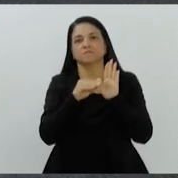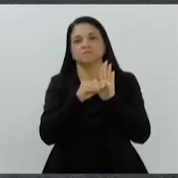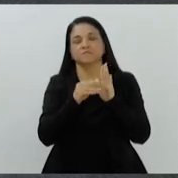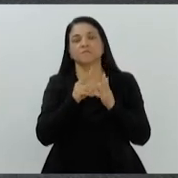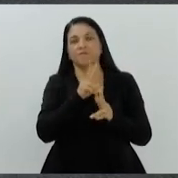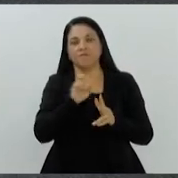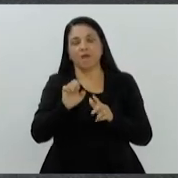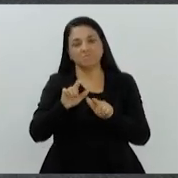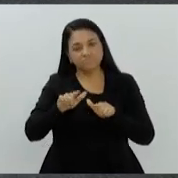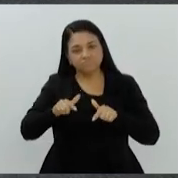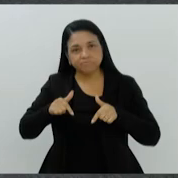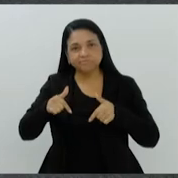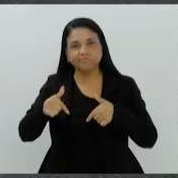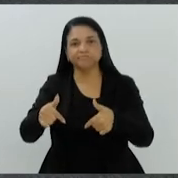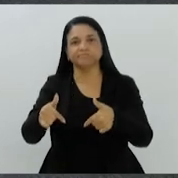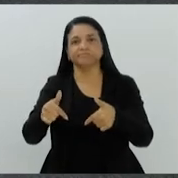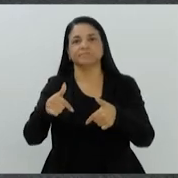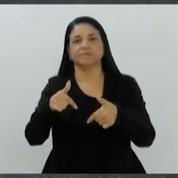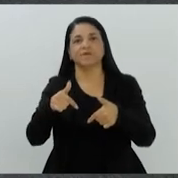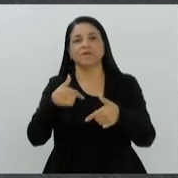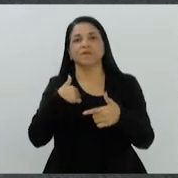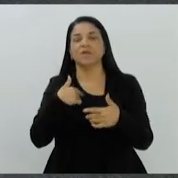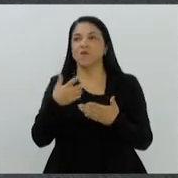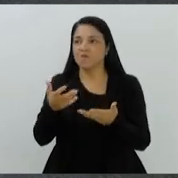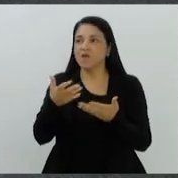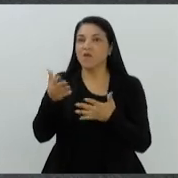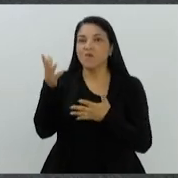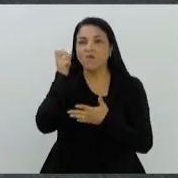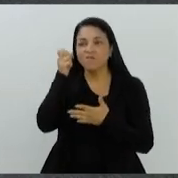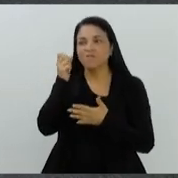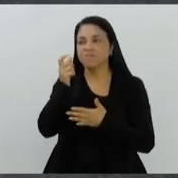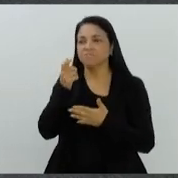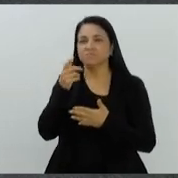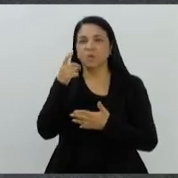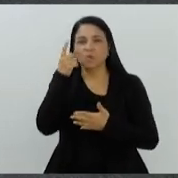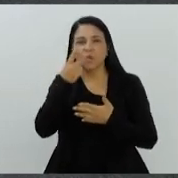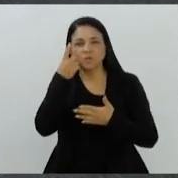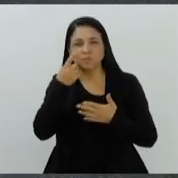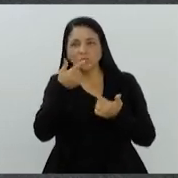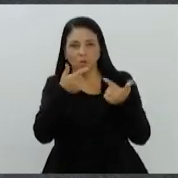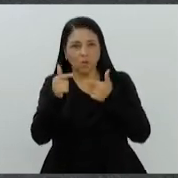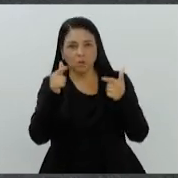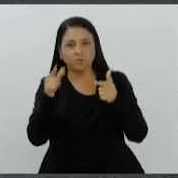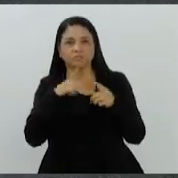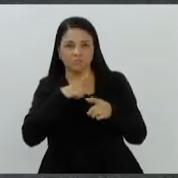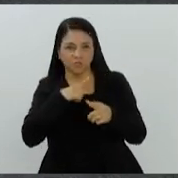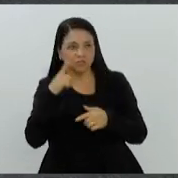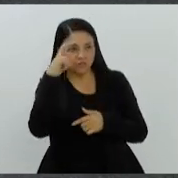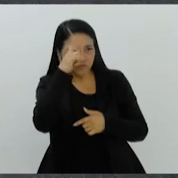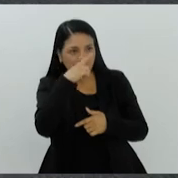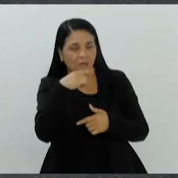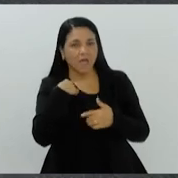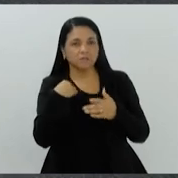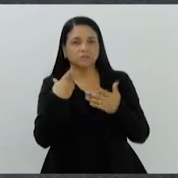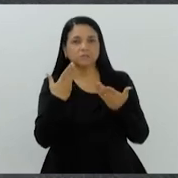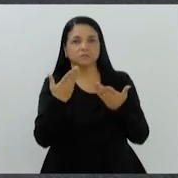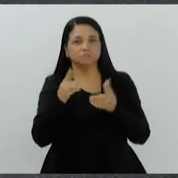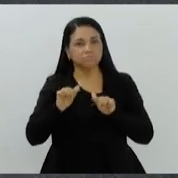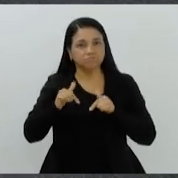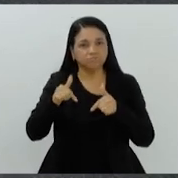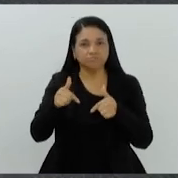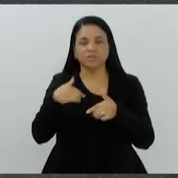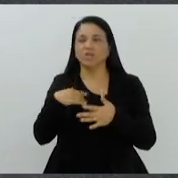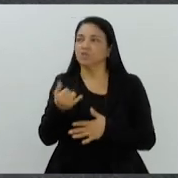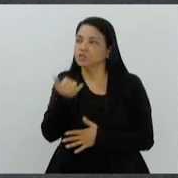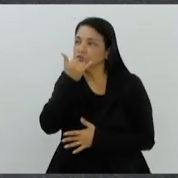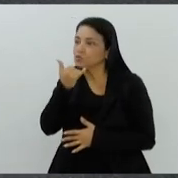sendo executadas. Depois queria até ouvir dos outros colegas se também estão encontrando dificuldade, estão conseguindo. Desculpa, deputado Luiz Paulo,